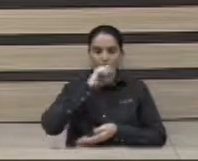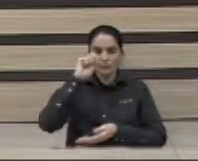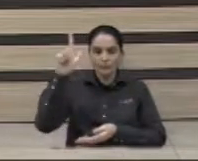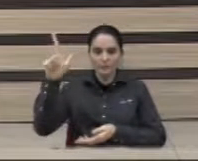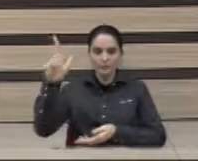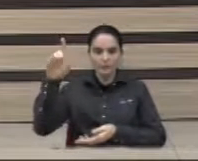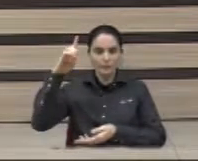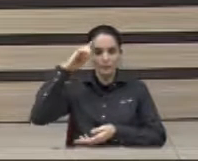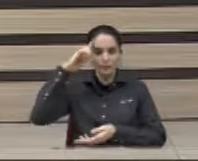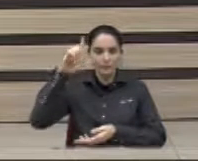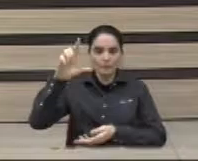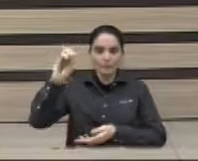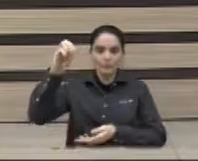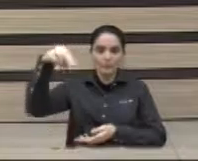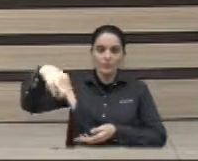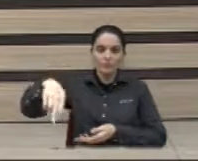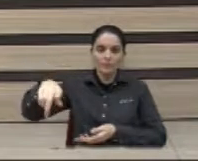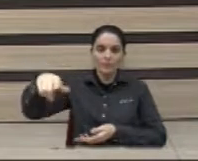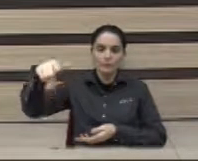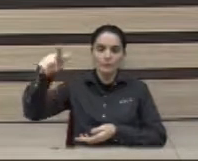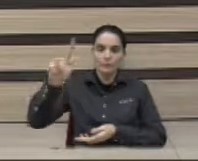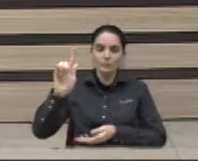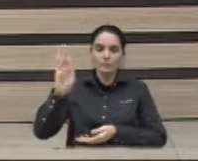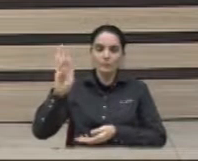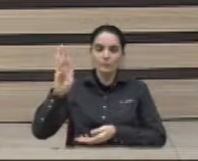de Limeira o dia do